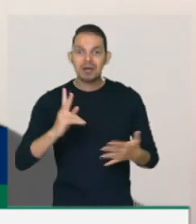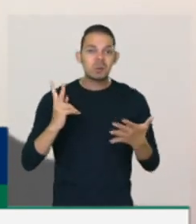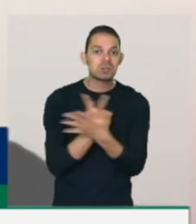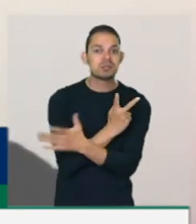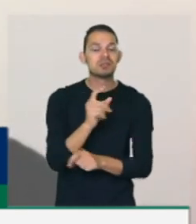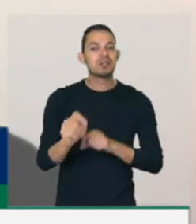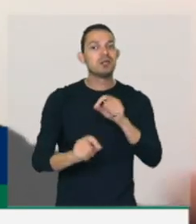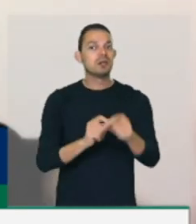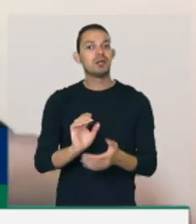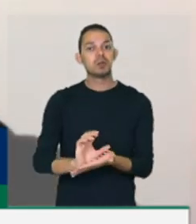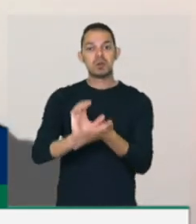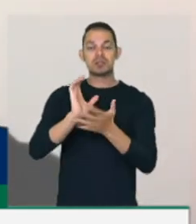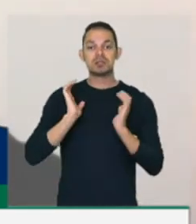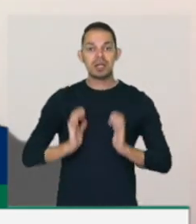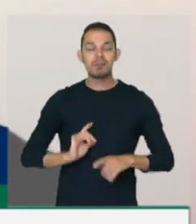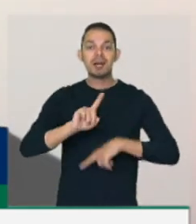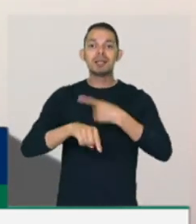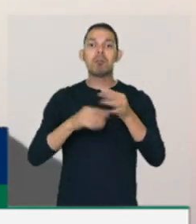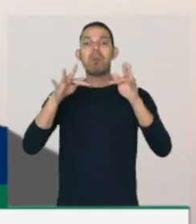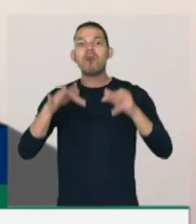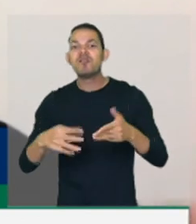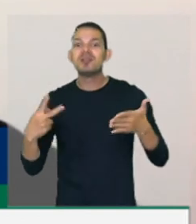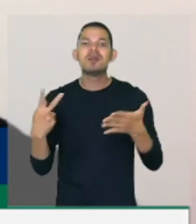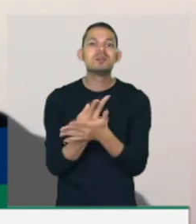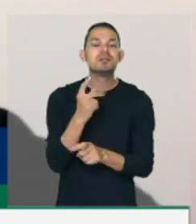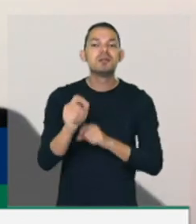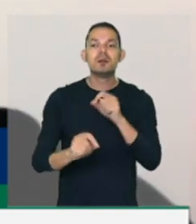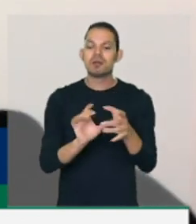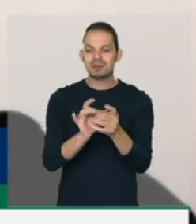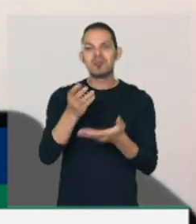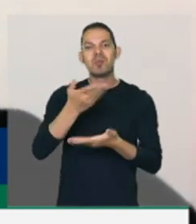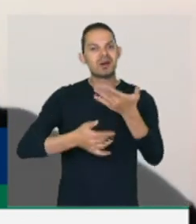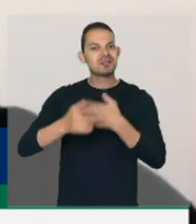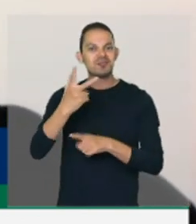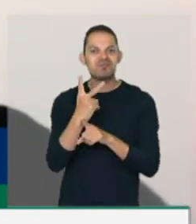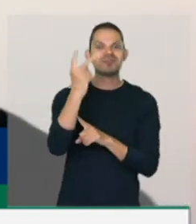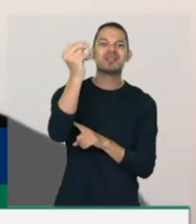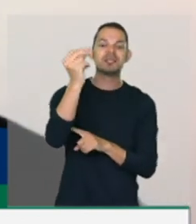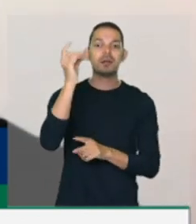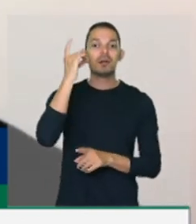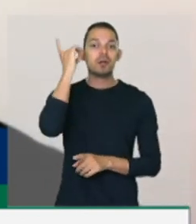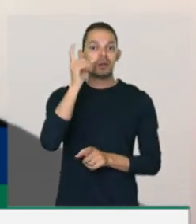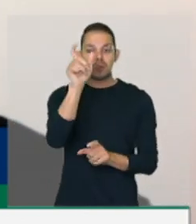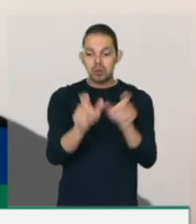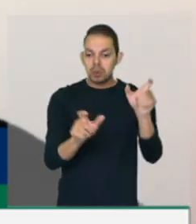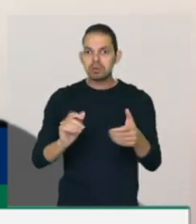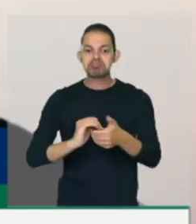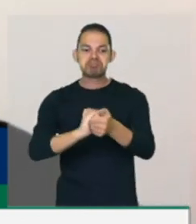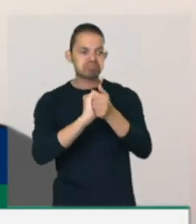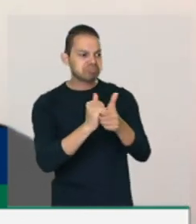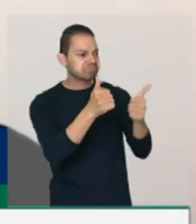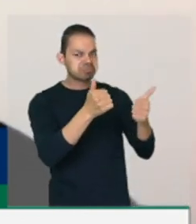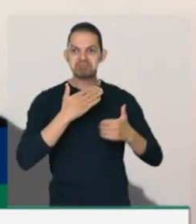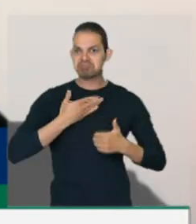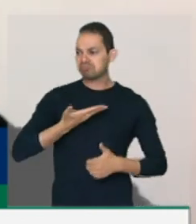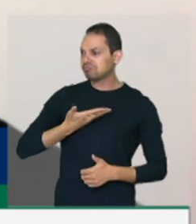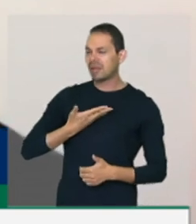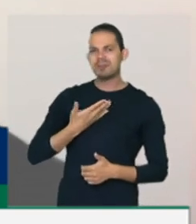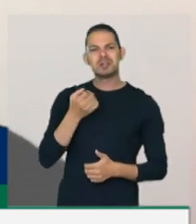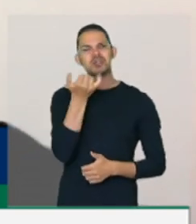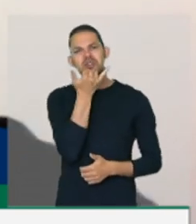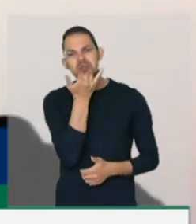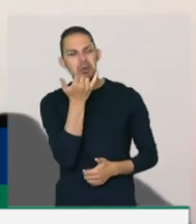indo para o Conselho de Ética, mas ao final de tudo, novamente a democracia vencia, e os deputados estavam ali apertando as mãos, olha, exagerei,